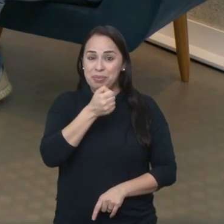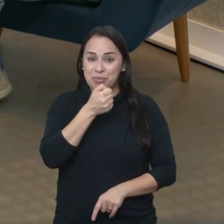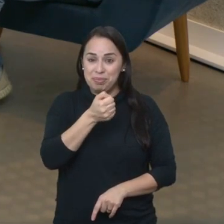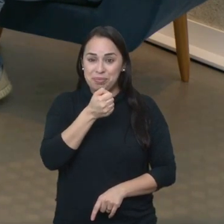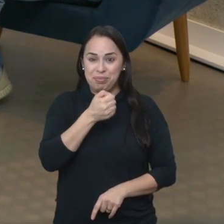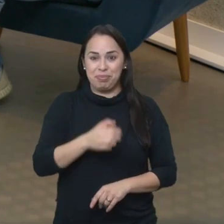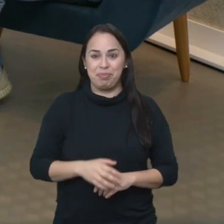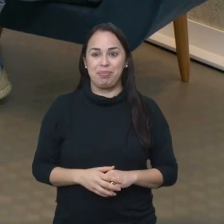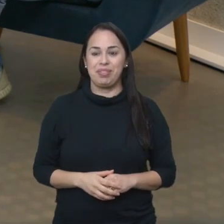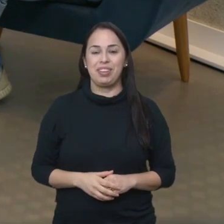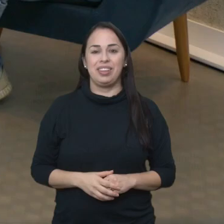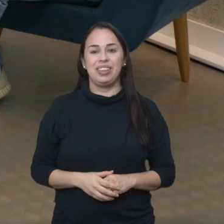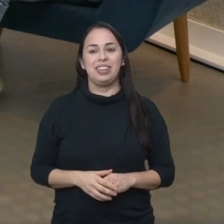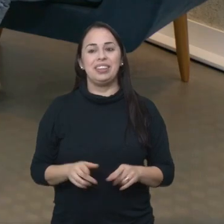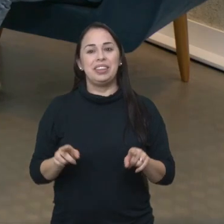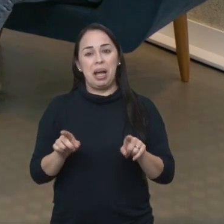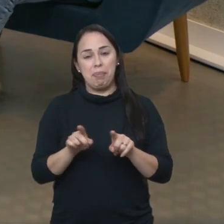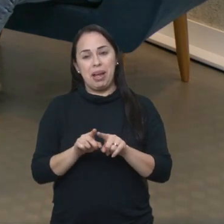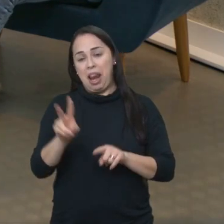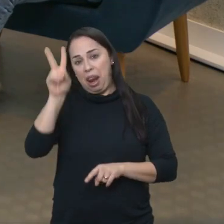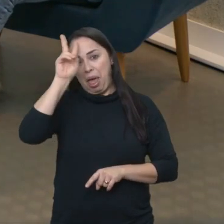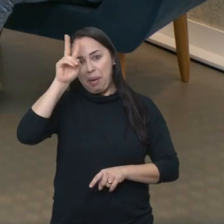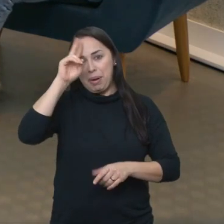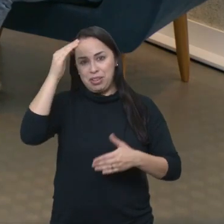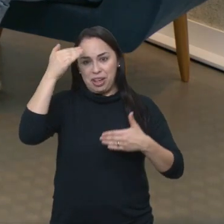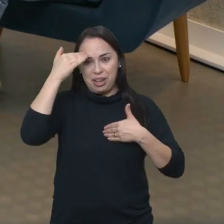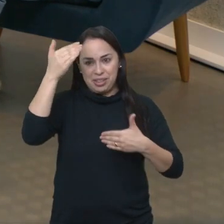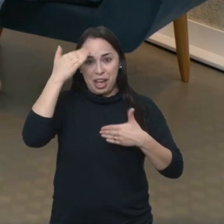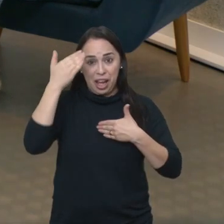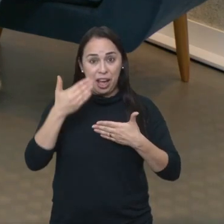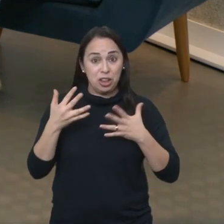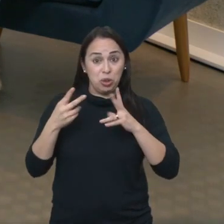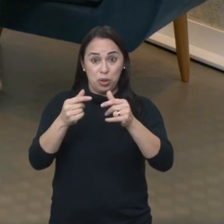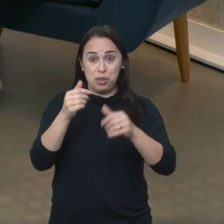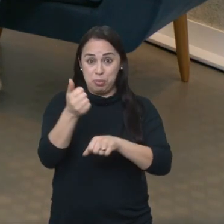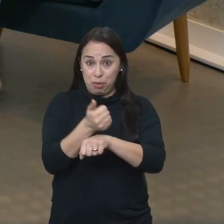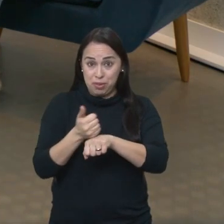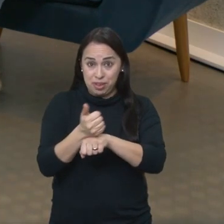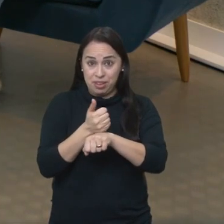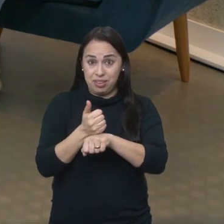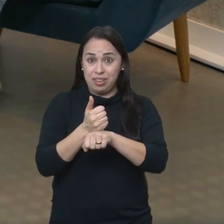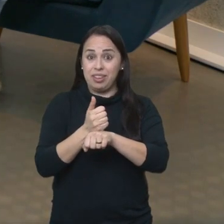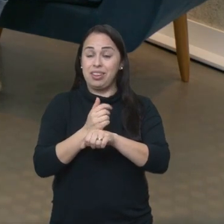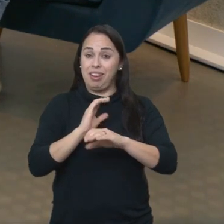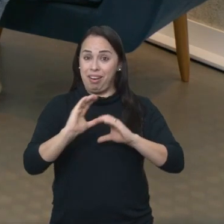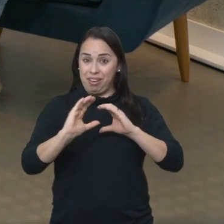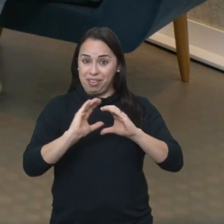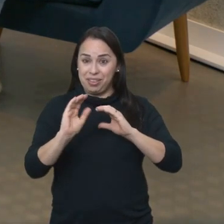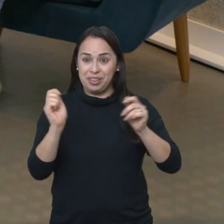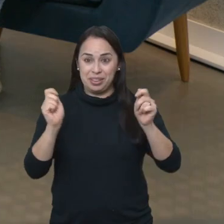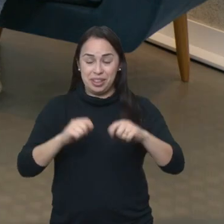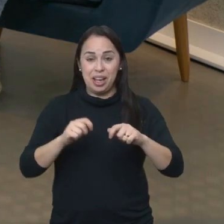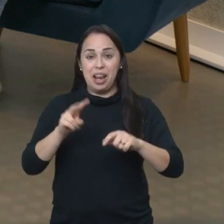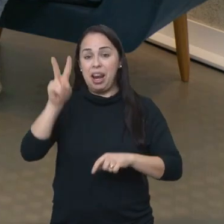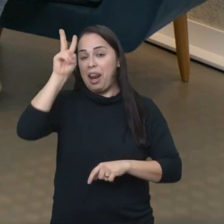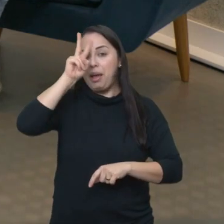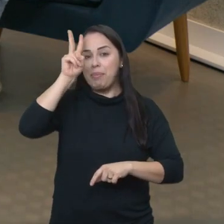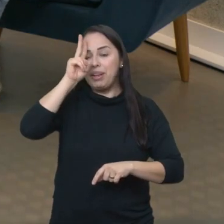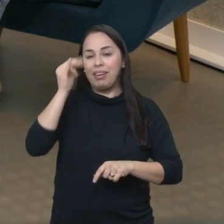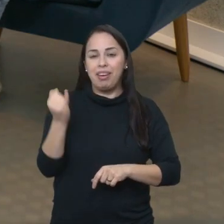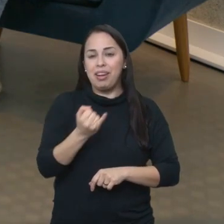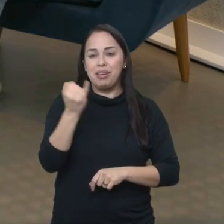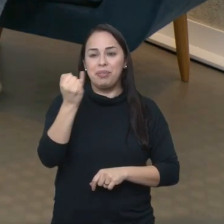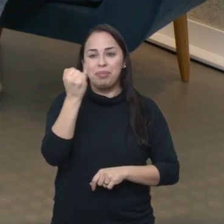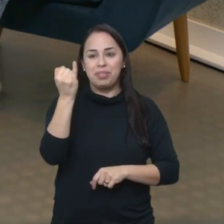nosso programa. A gente também não pode deixar de agradecer a todos os profissionais que cuidam dessa comunicação, né, ressaltando sempre a